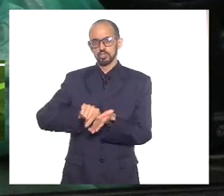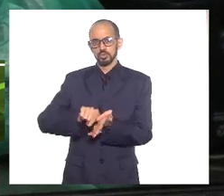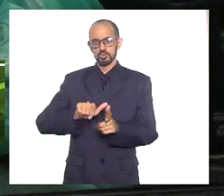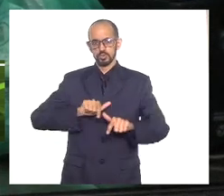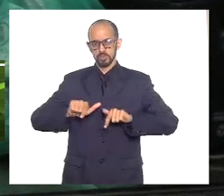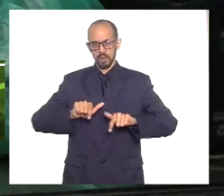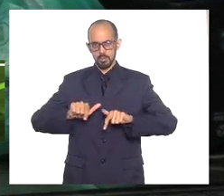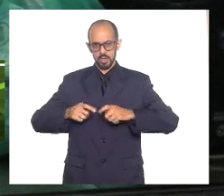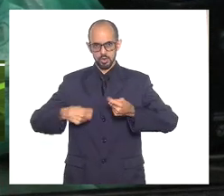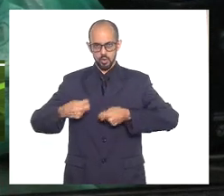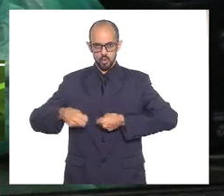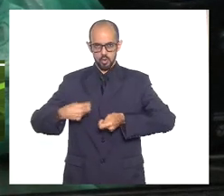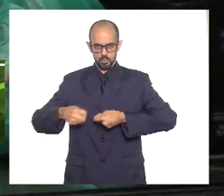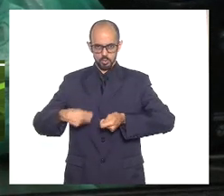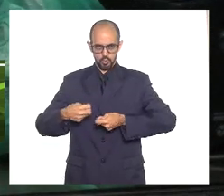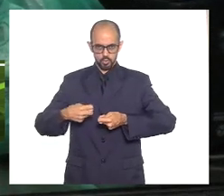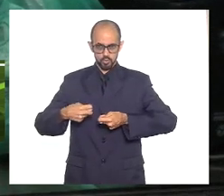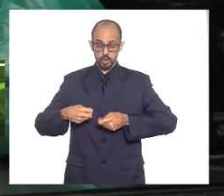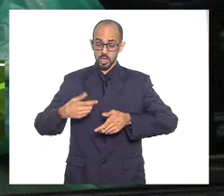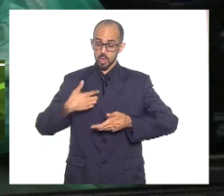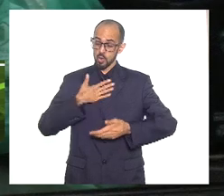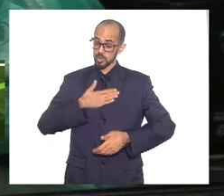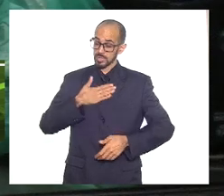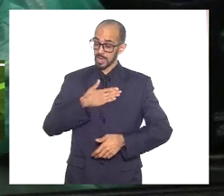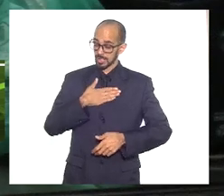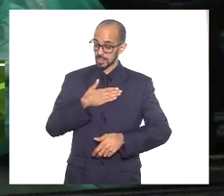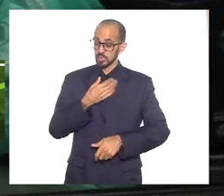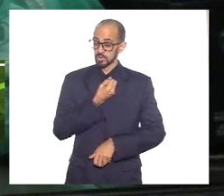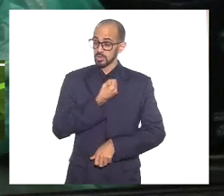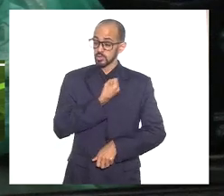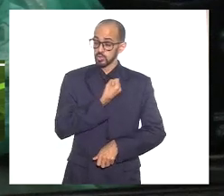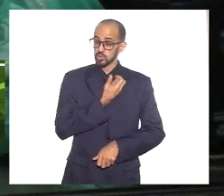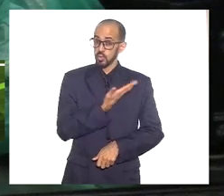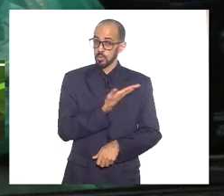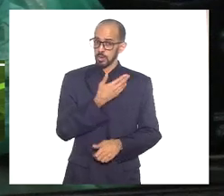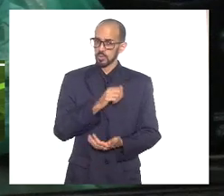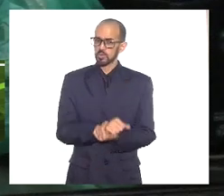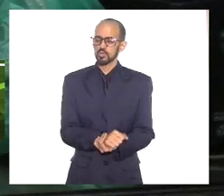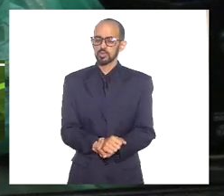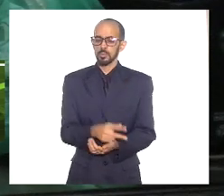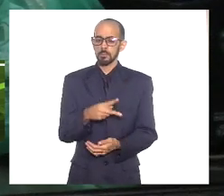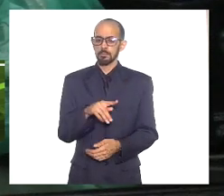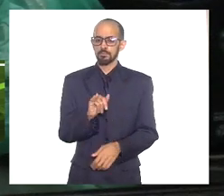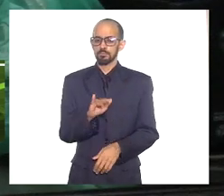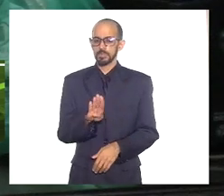eu gostaria que os indicadores, principalmente PIB,